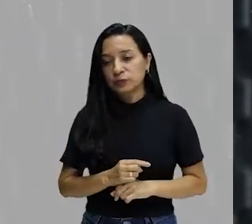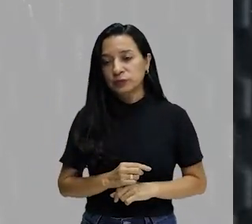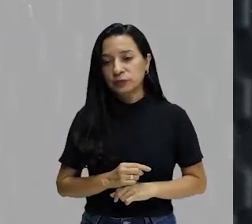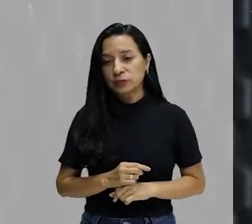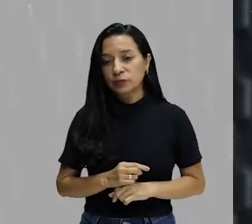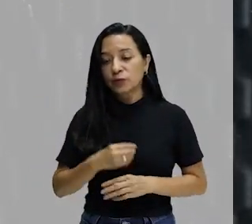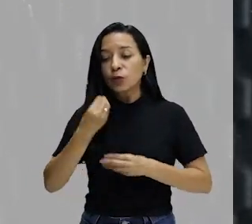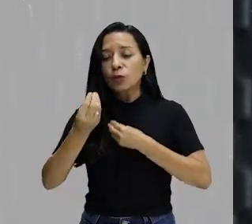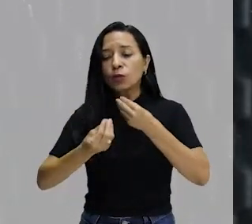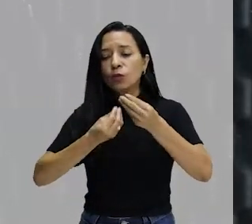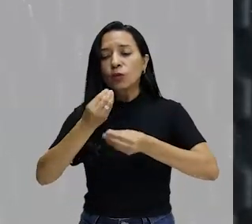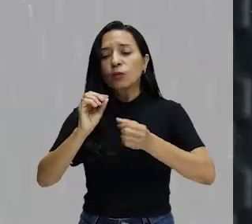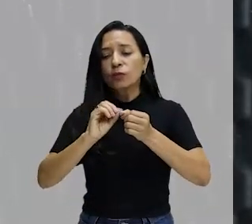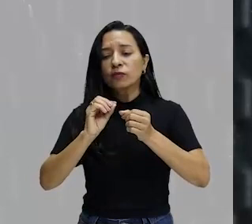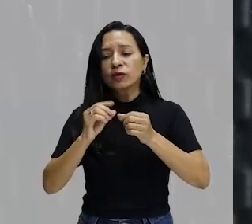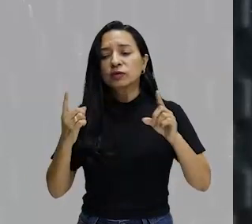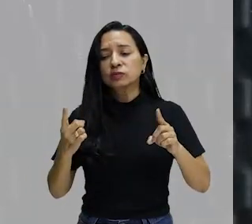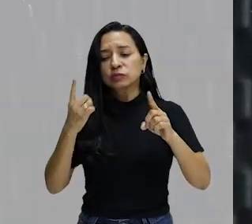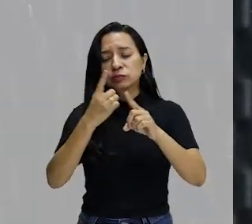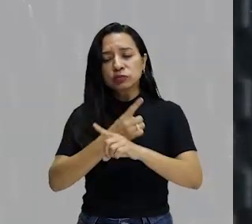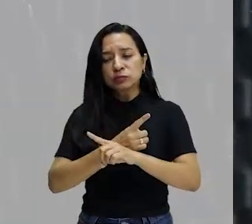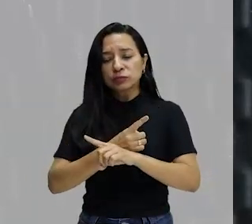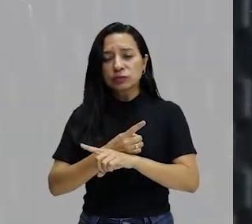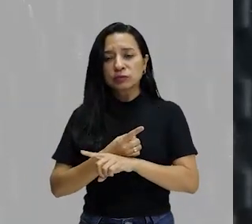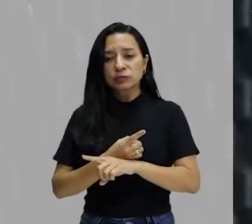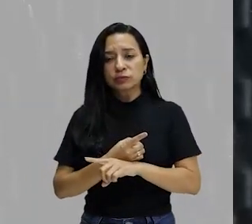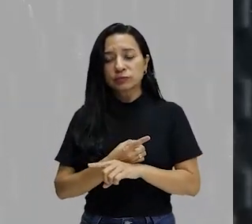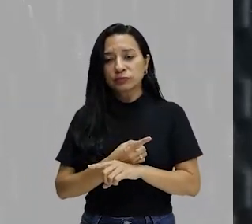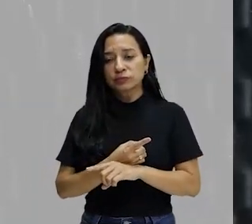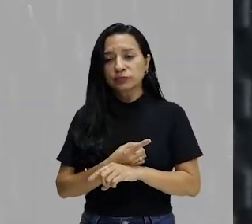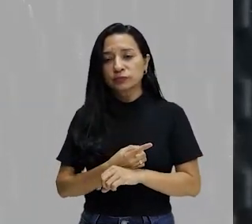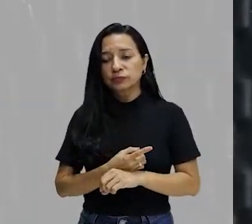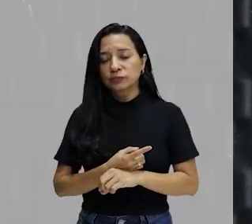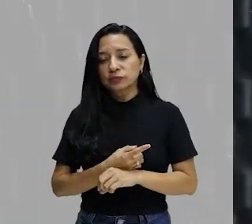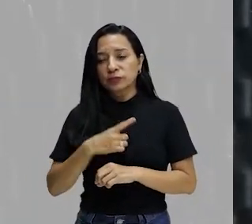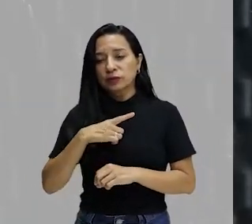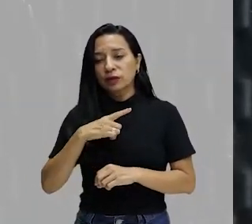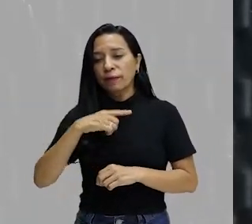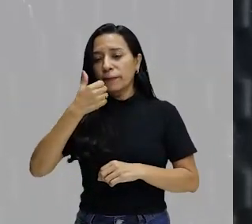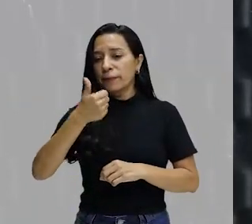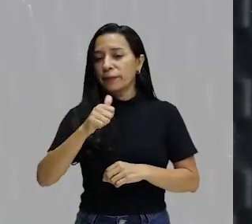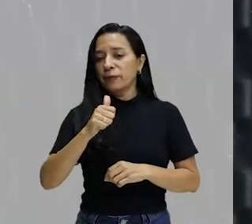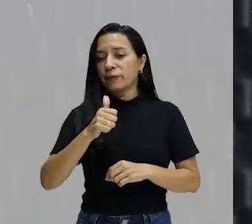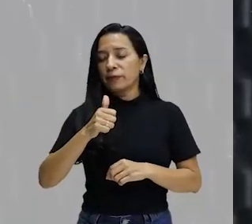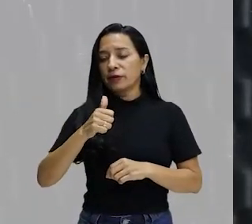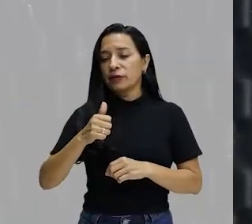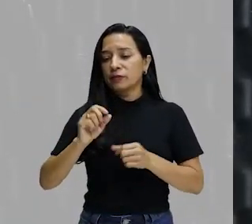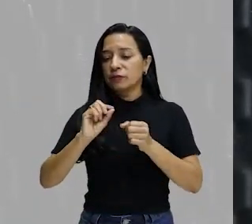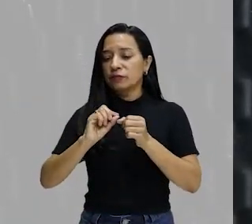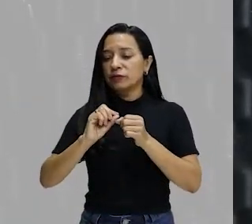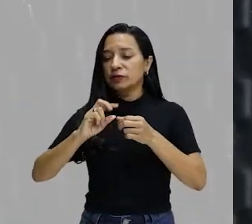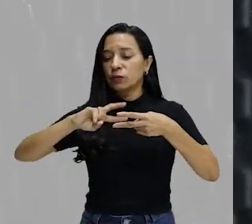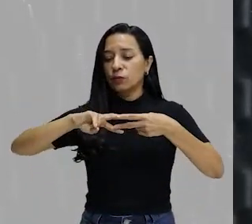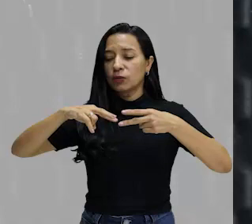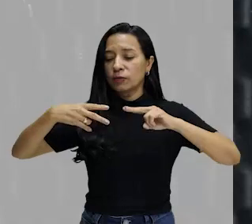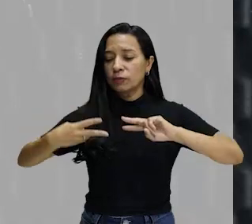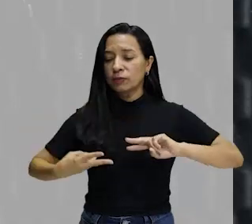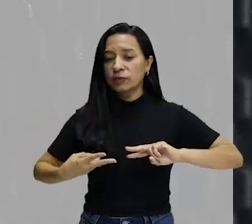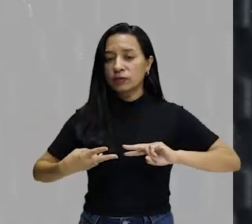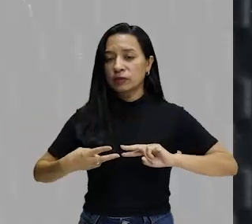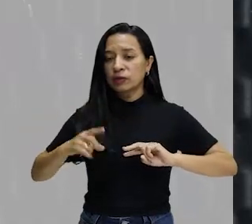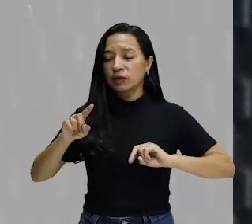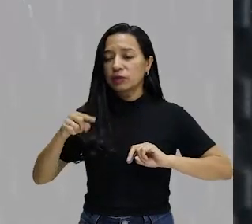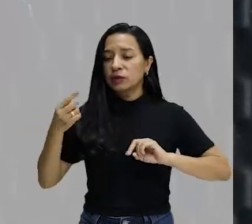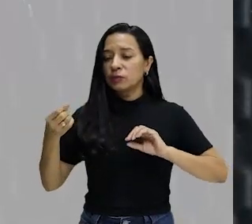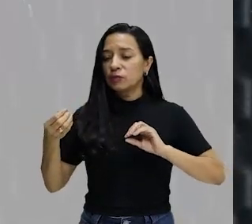E aí, como é que eu faço o cruzamento de duplos heterozigotos? Eu tenho que primeiro gerar o gameta deles, depois eu